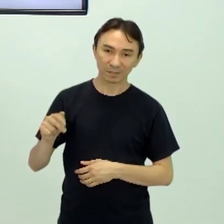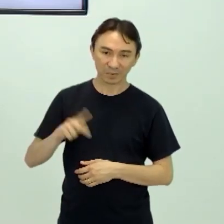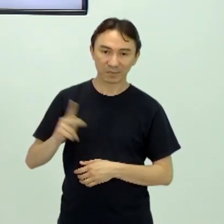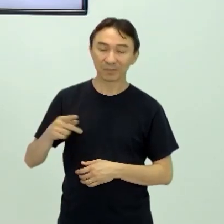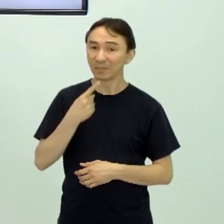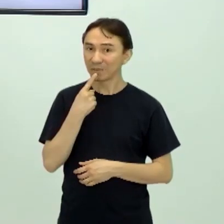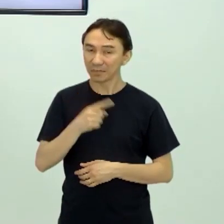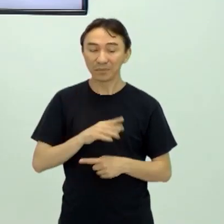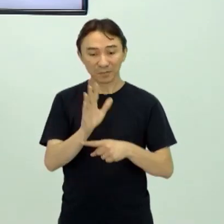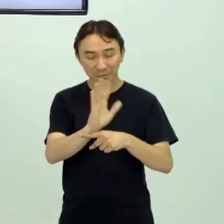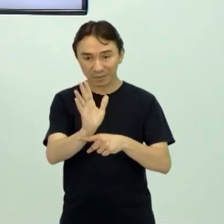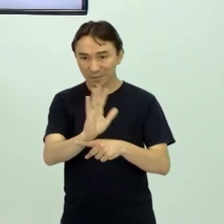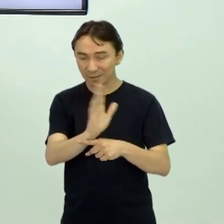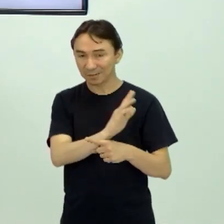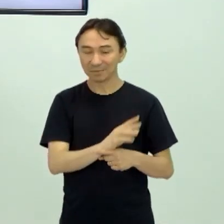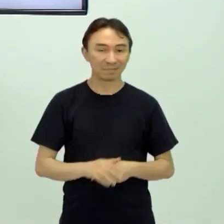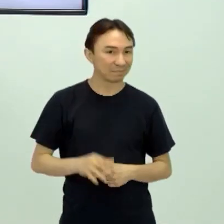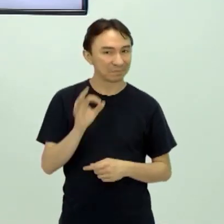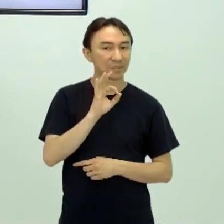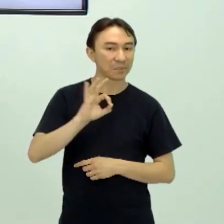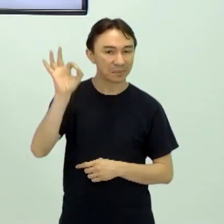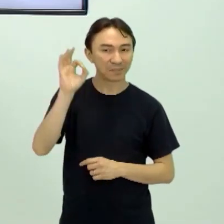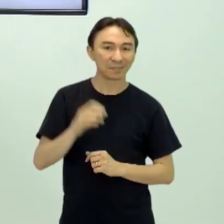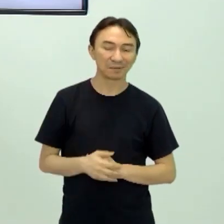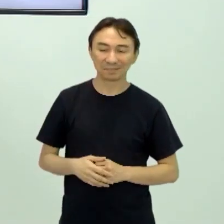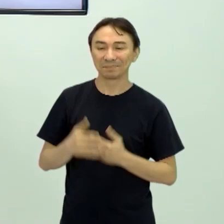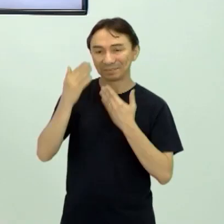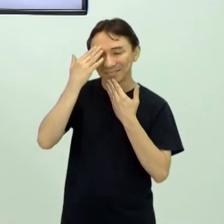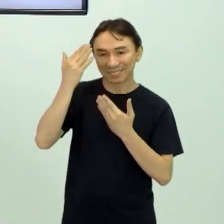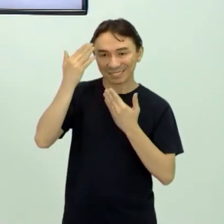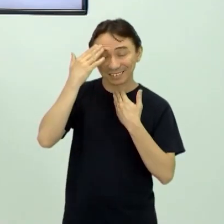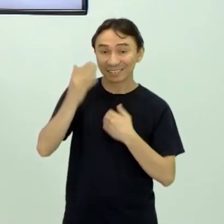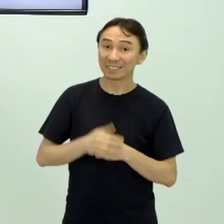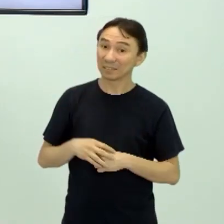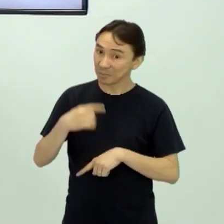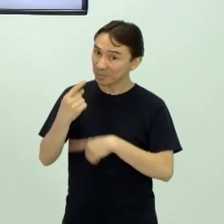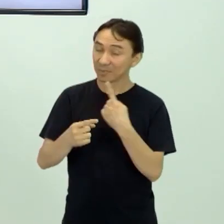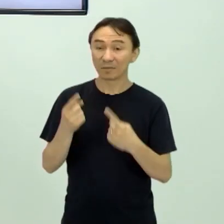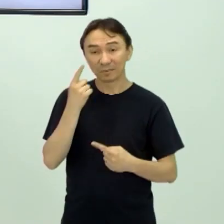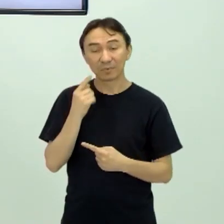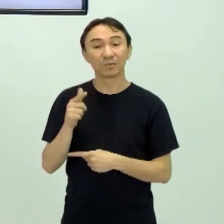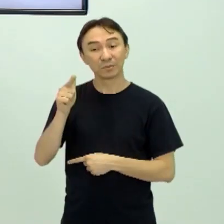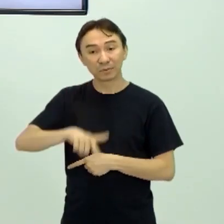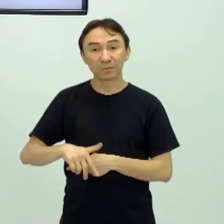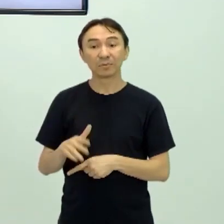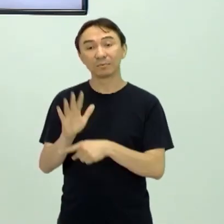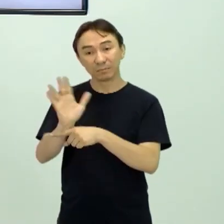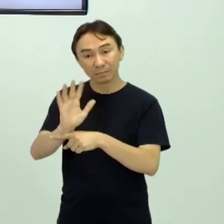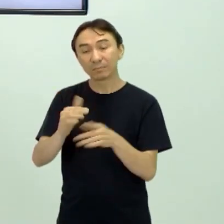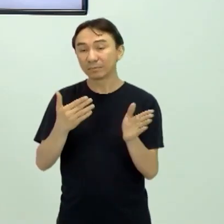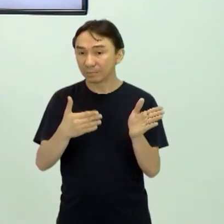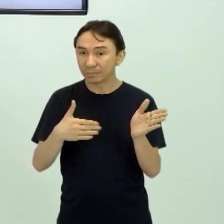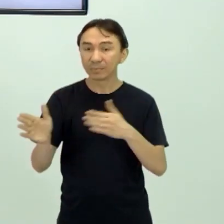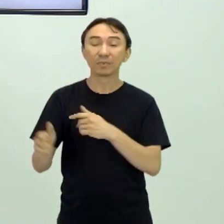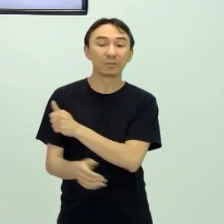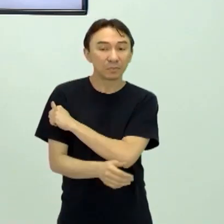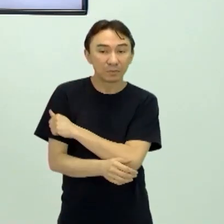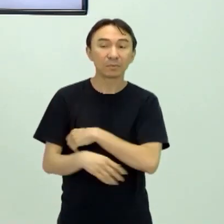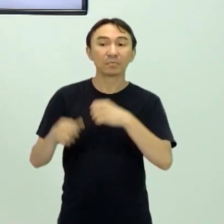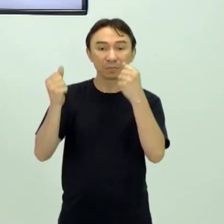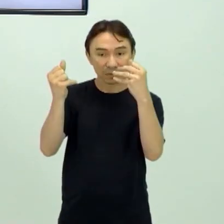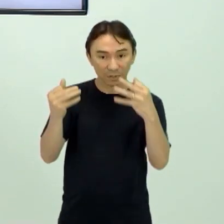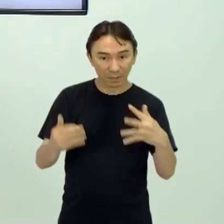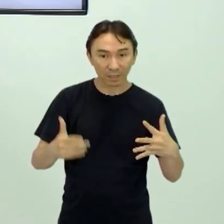professora. Legal aí passar aí para os alunos novamente, aí explicar para eles aí a importância dessa conservação da nossa natureza.